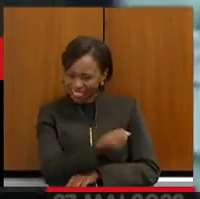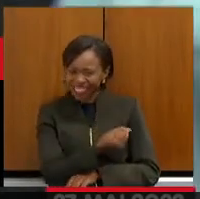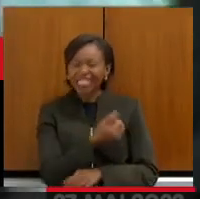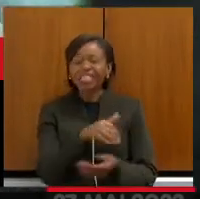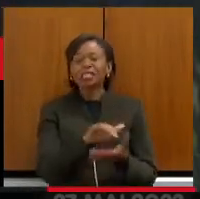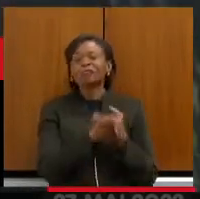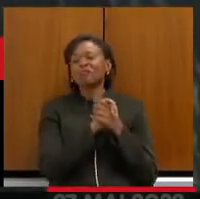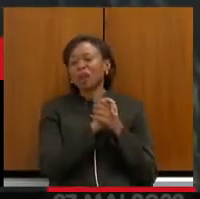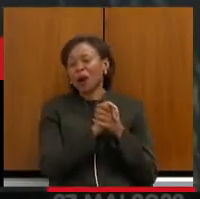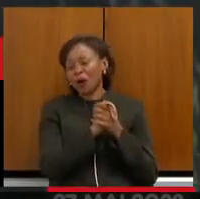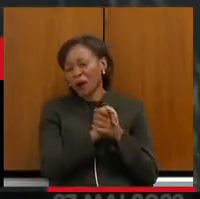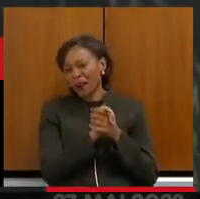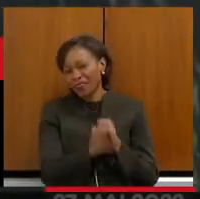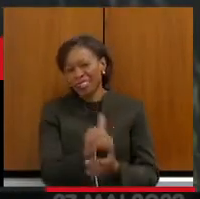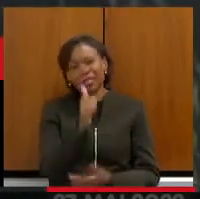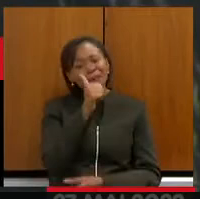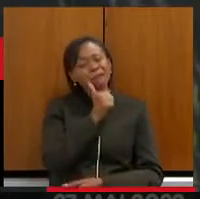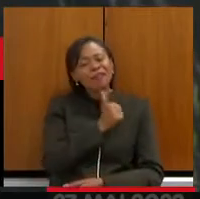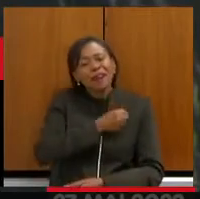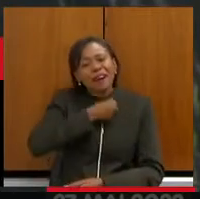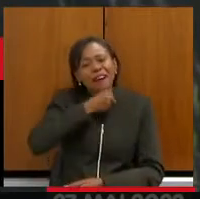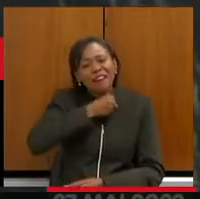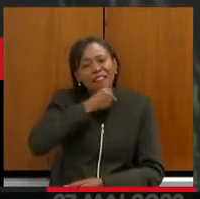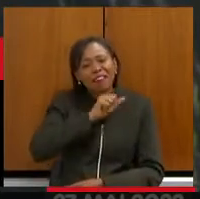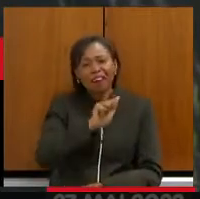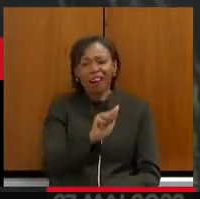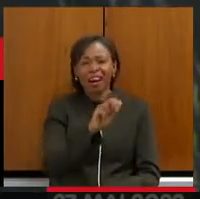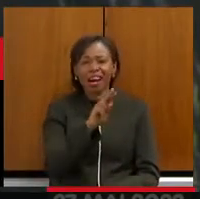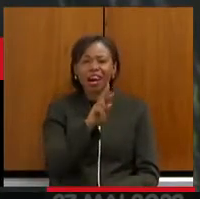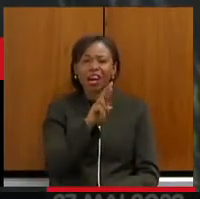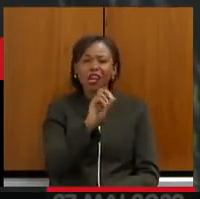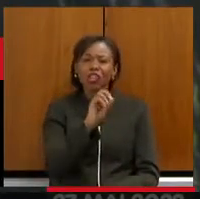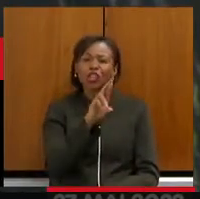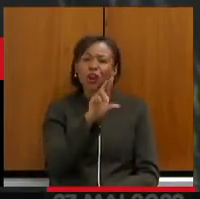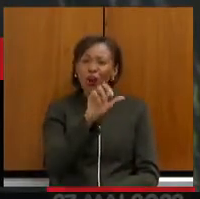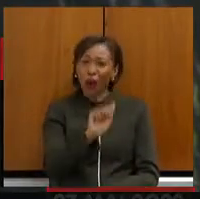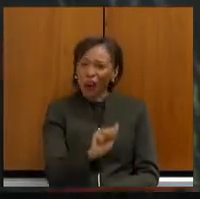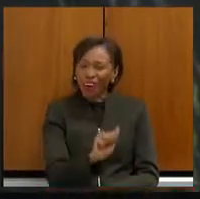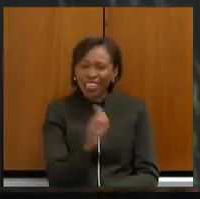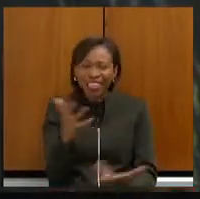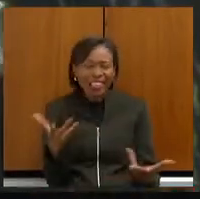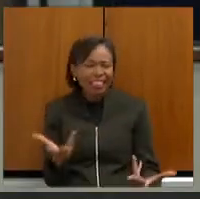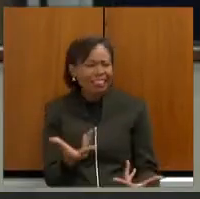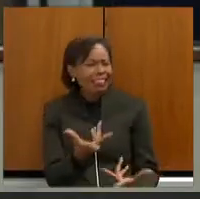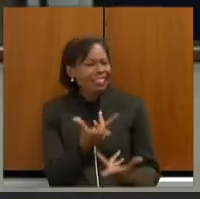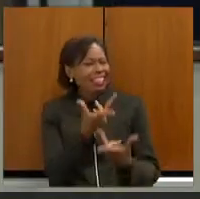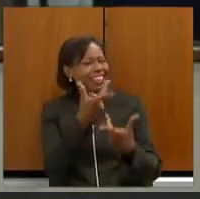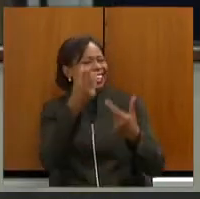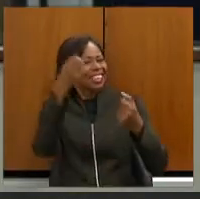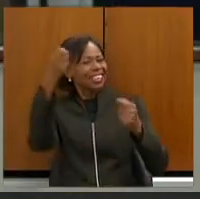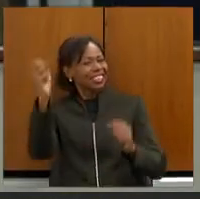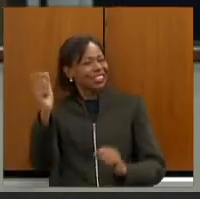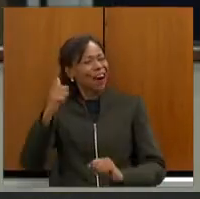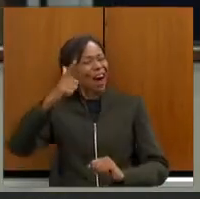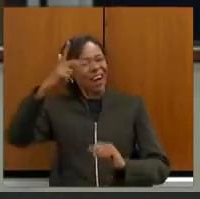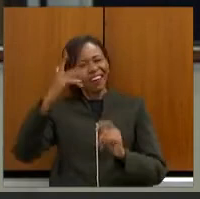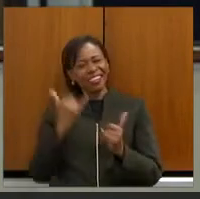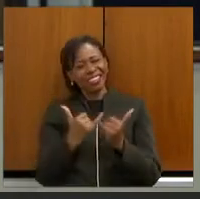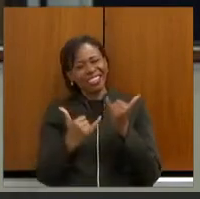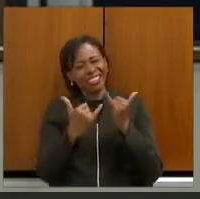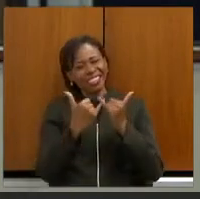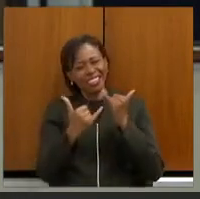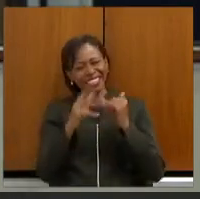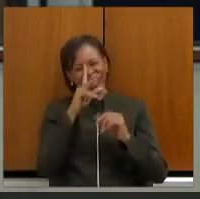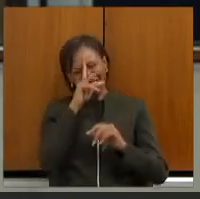Saúdo aqui a minha vó Aurora Radiante como nascer do dia e com a força